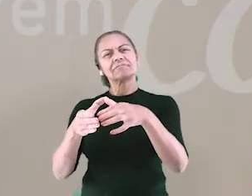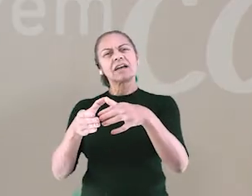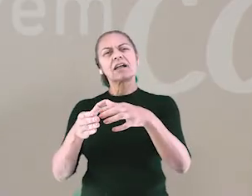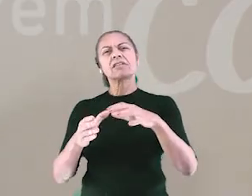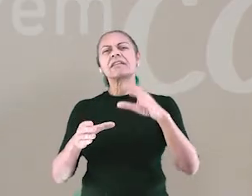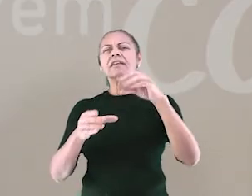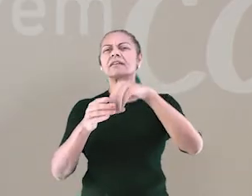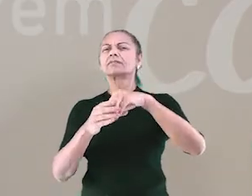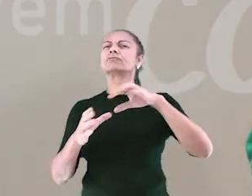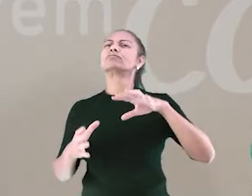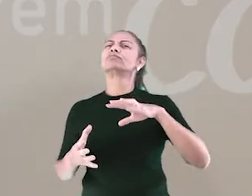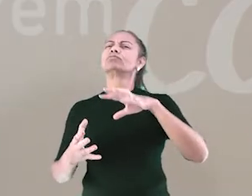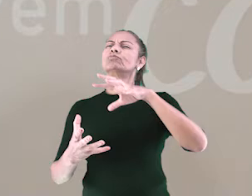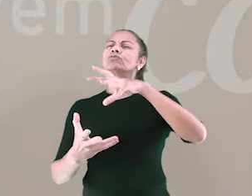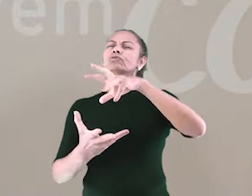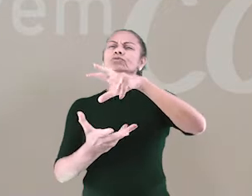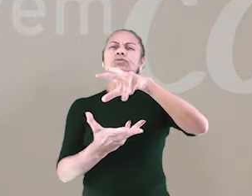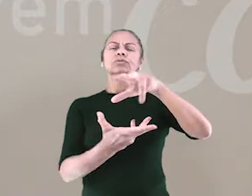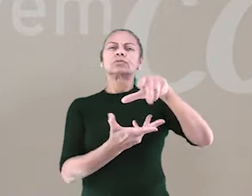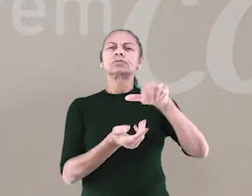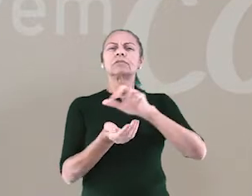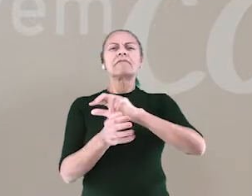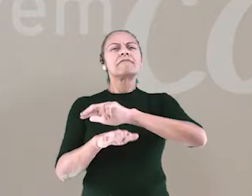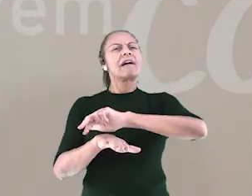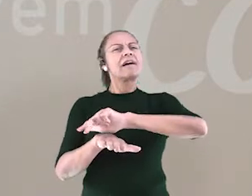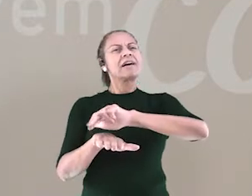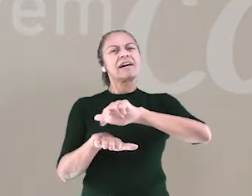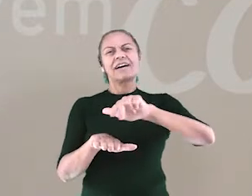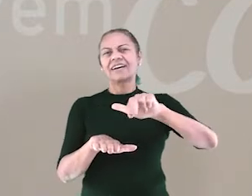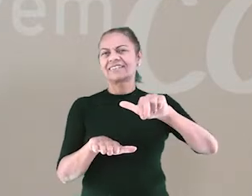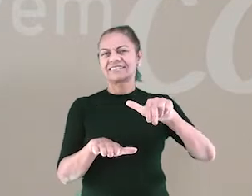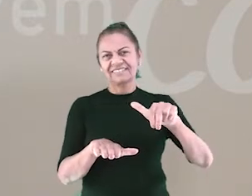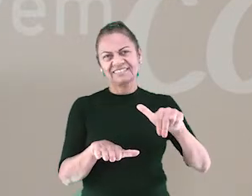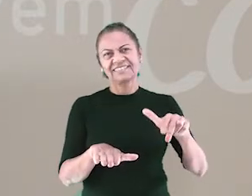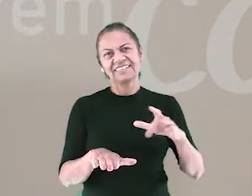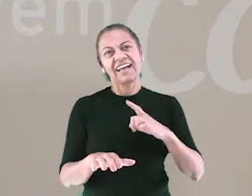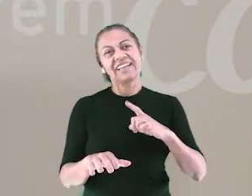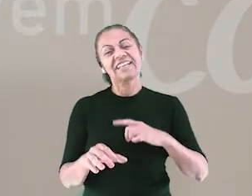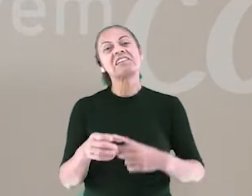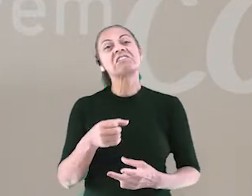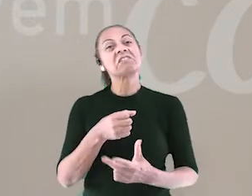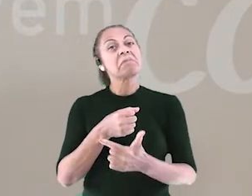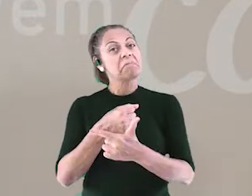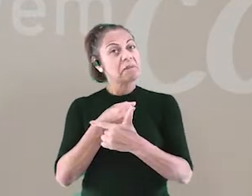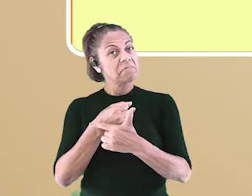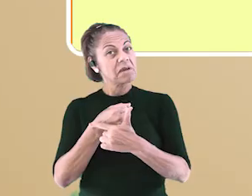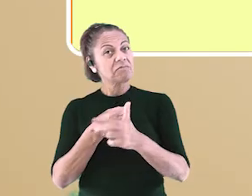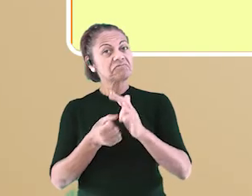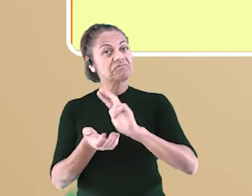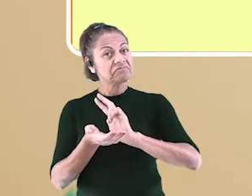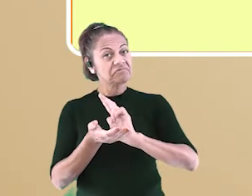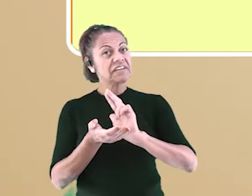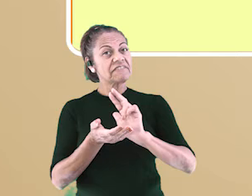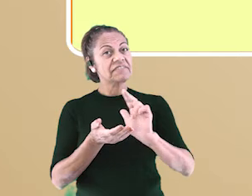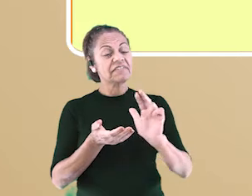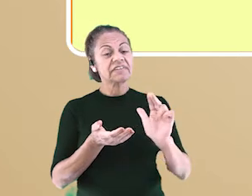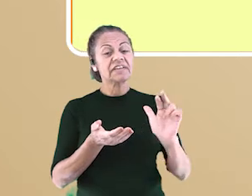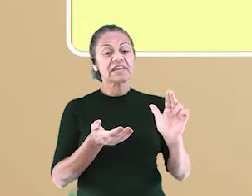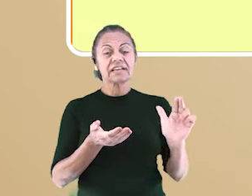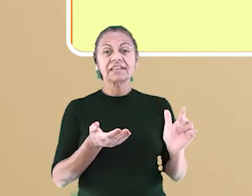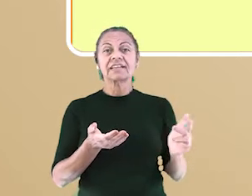comunidades diferentes no mundo inteiro. Na comunidade em que vivemos, existem diversos papéis. Ou